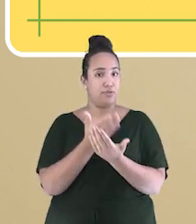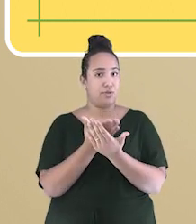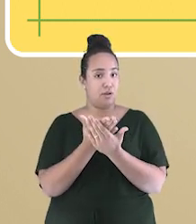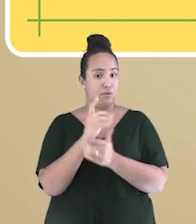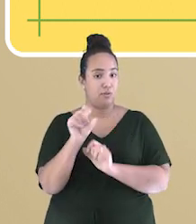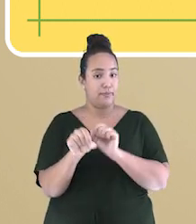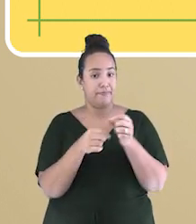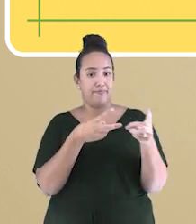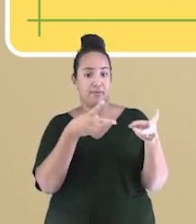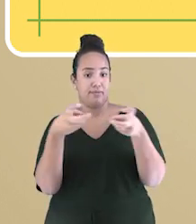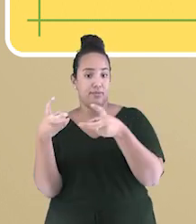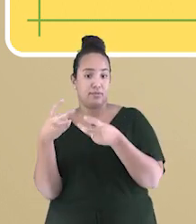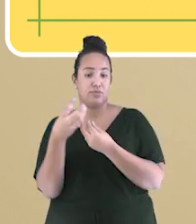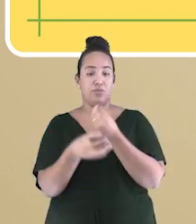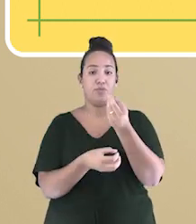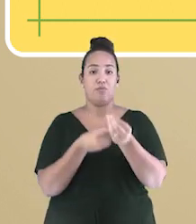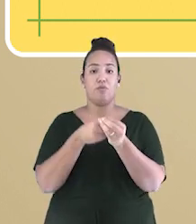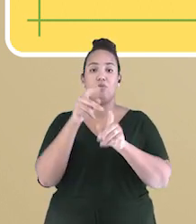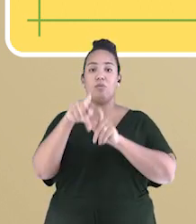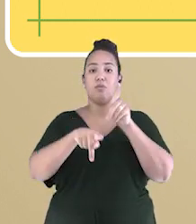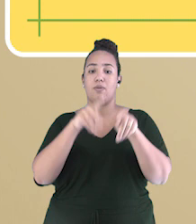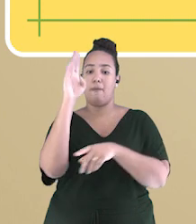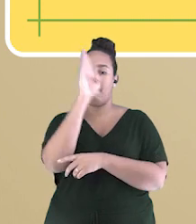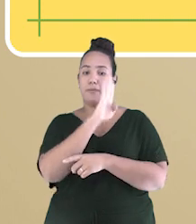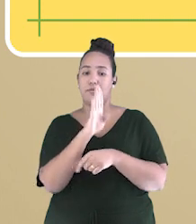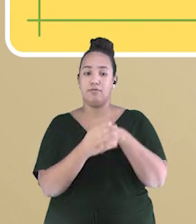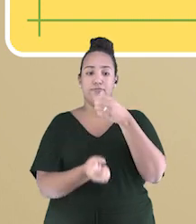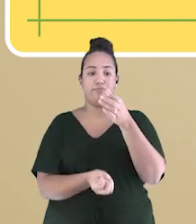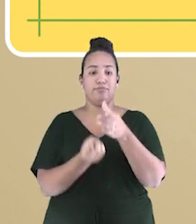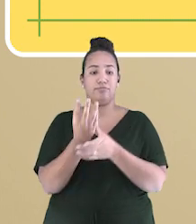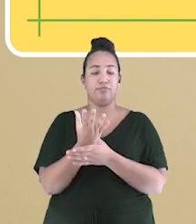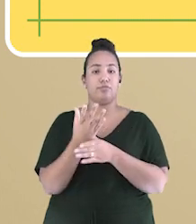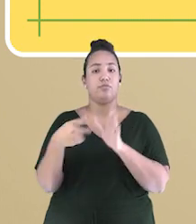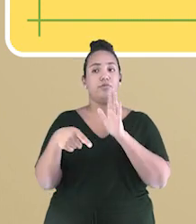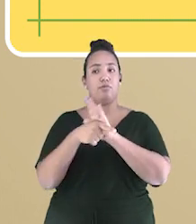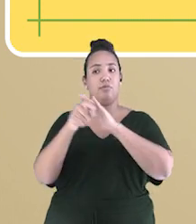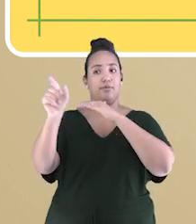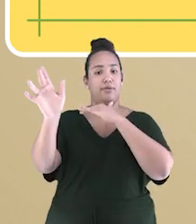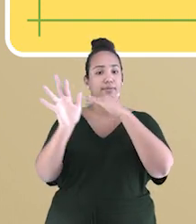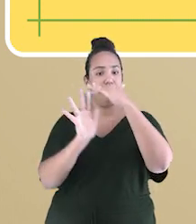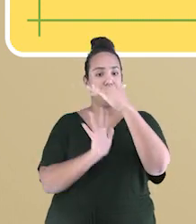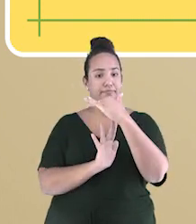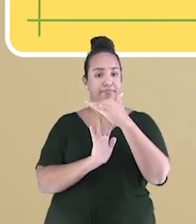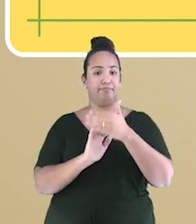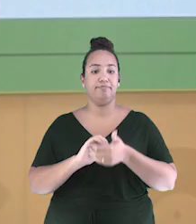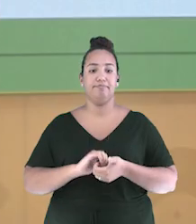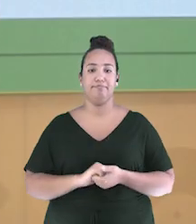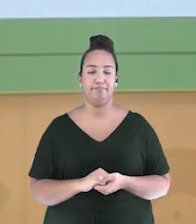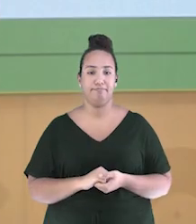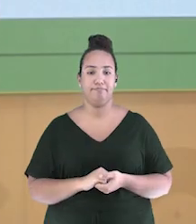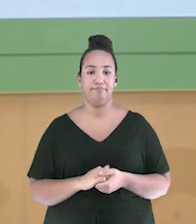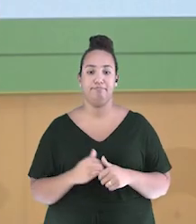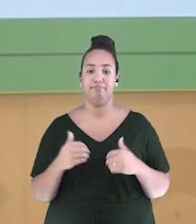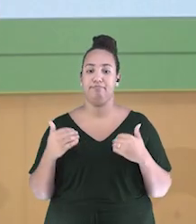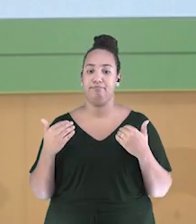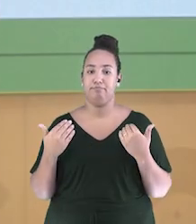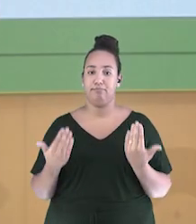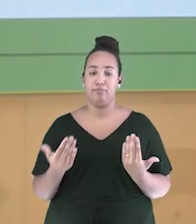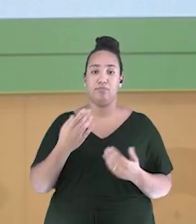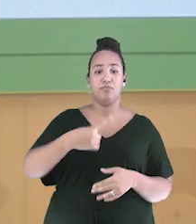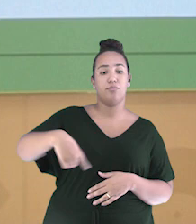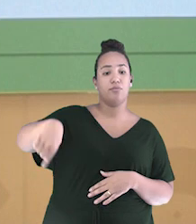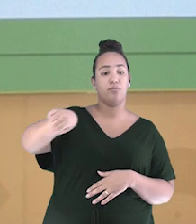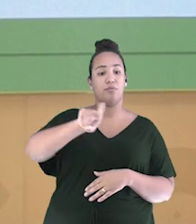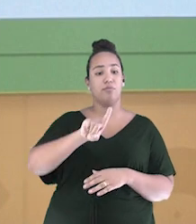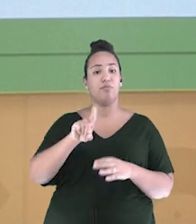dessa aula é compreender a formação da população brasileira através das migrações. Nós moramos em um